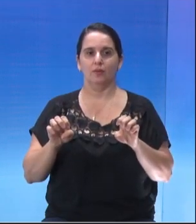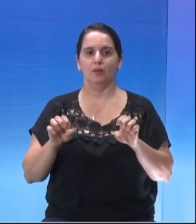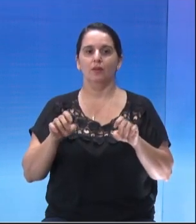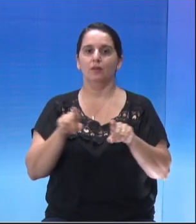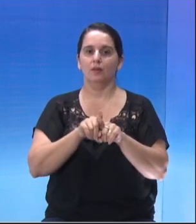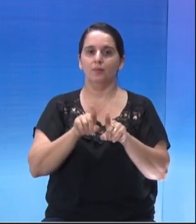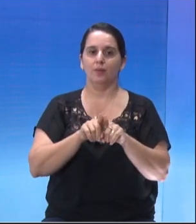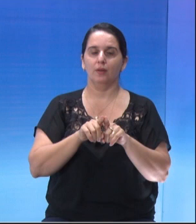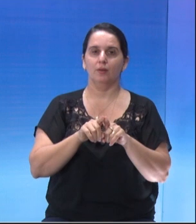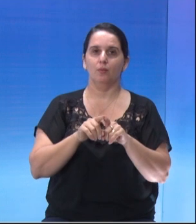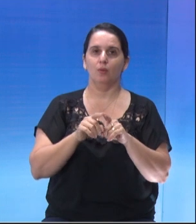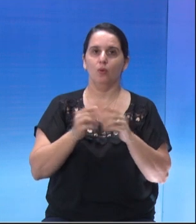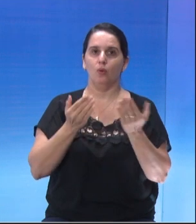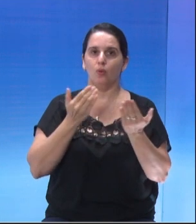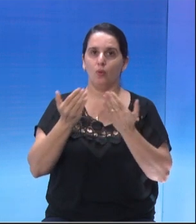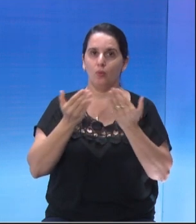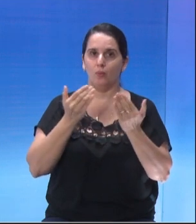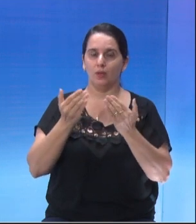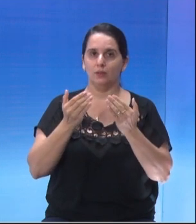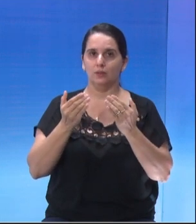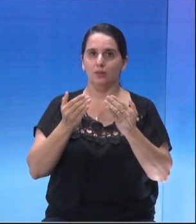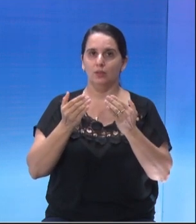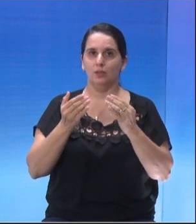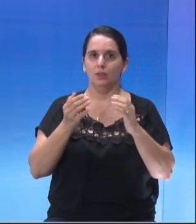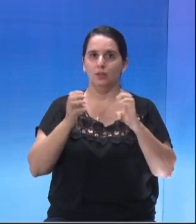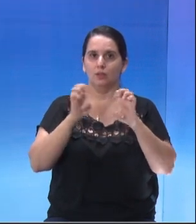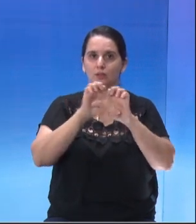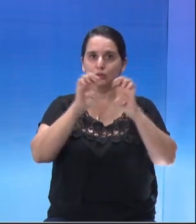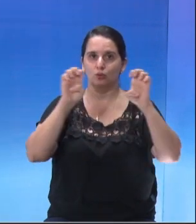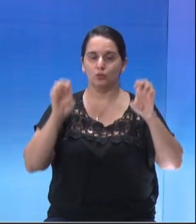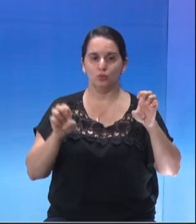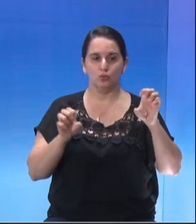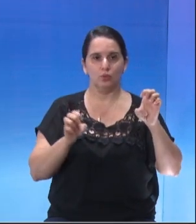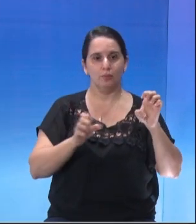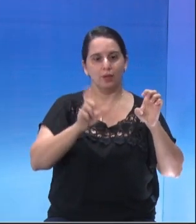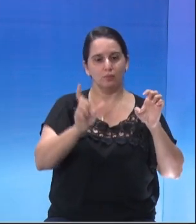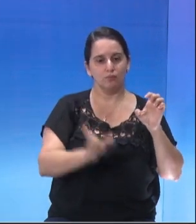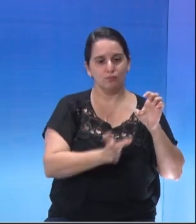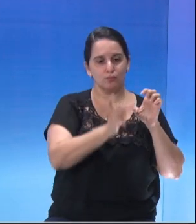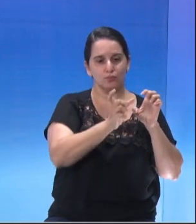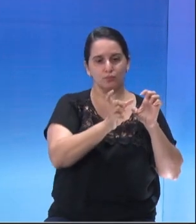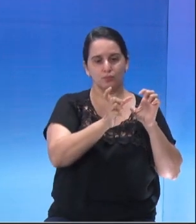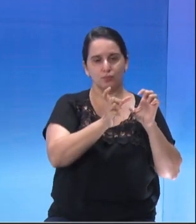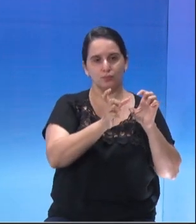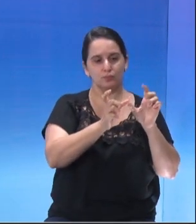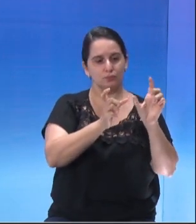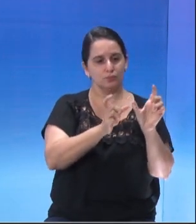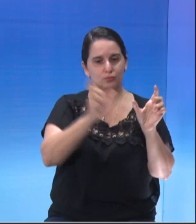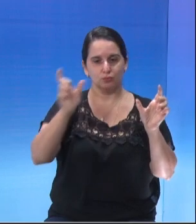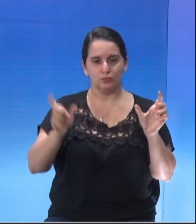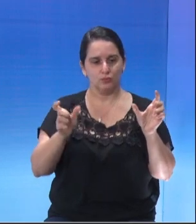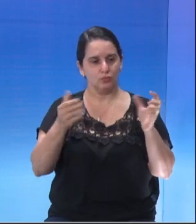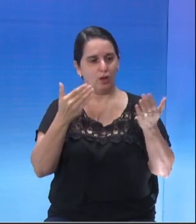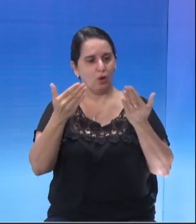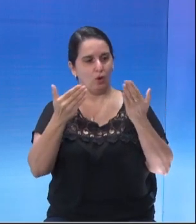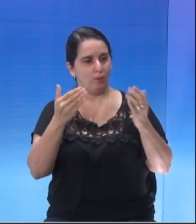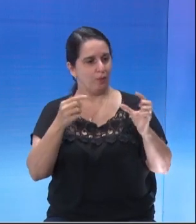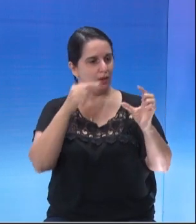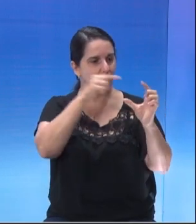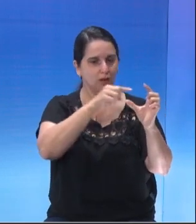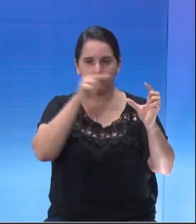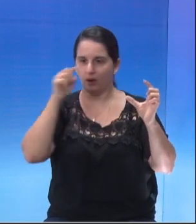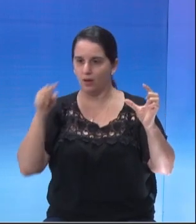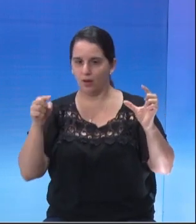padrões estruturais, né? Porque ele pega trecho por trecho e faz uma comparação do que está escrito